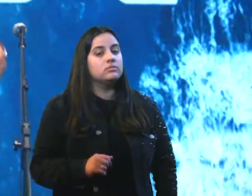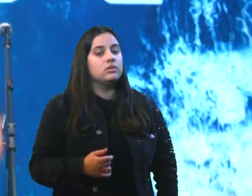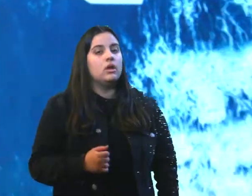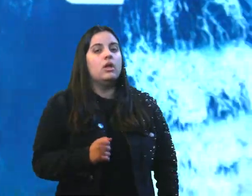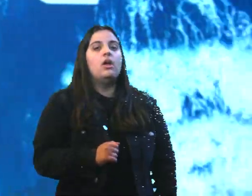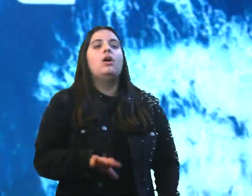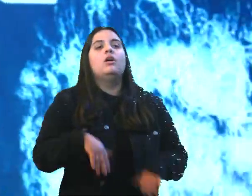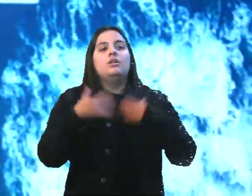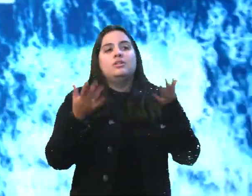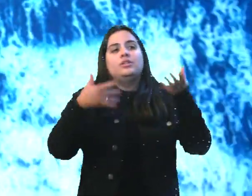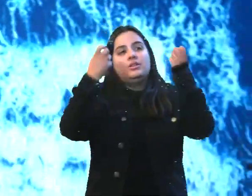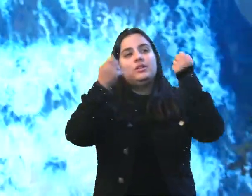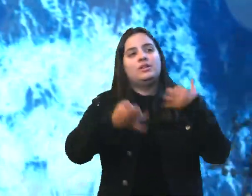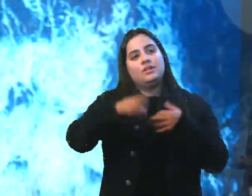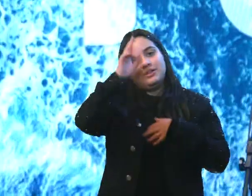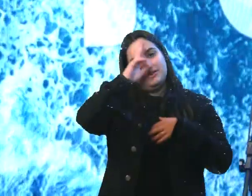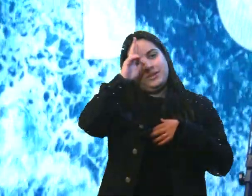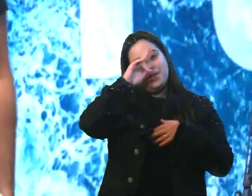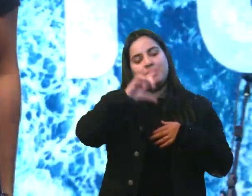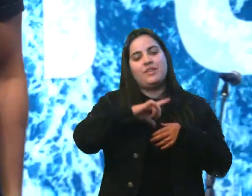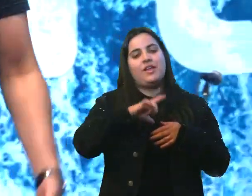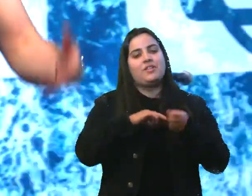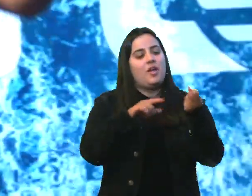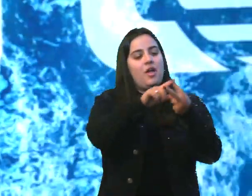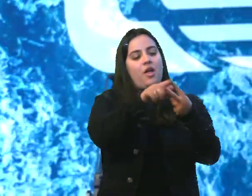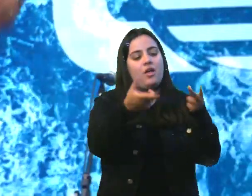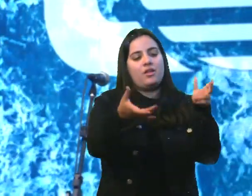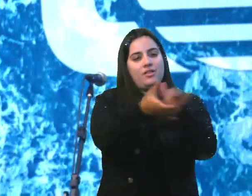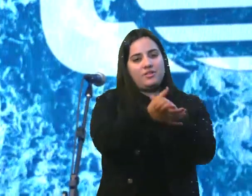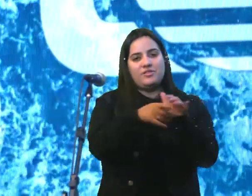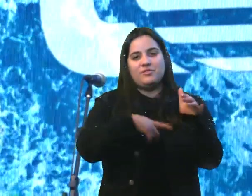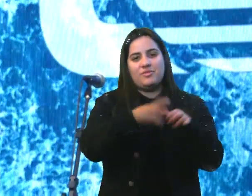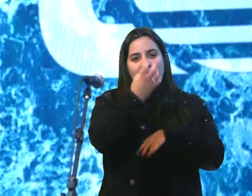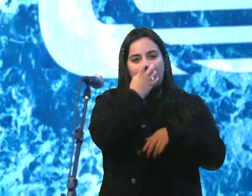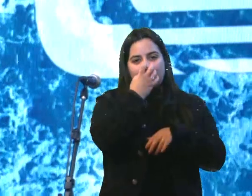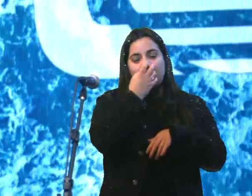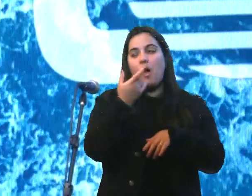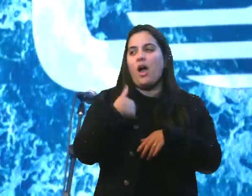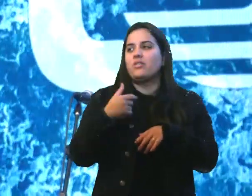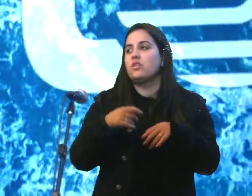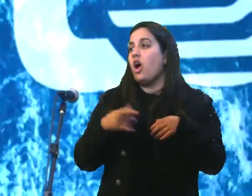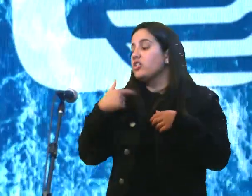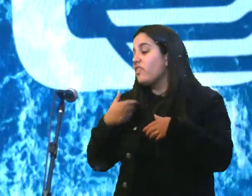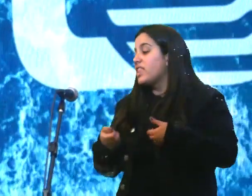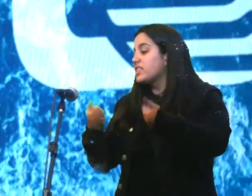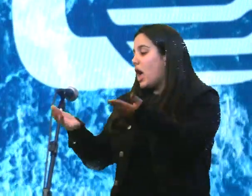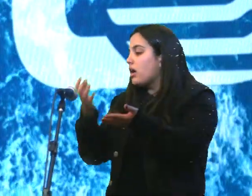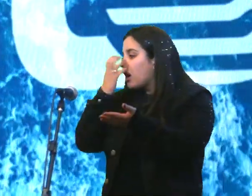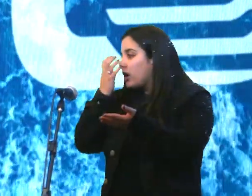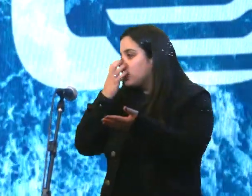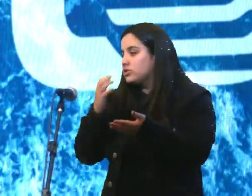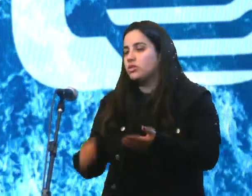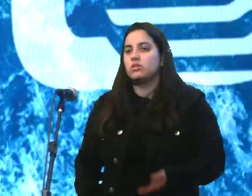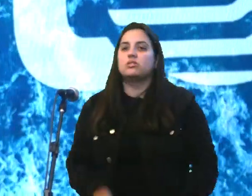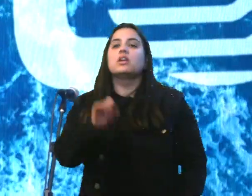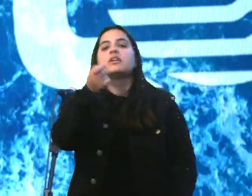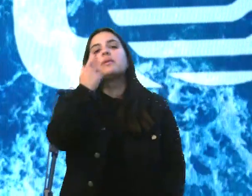Contei essa história, um casal aqui da igreja tinha um cachorro, falou assim, a gente quer dar esse cachorro para vocês. O que você